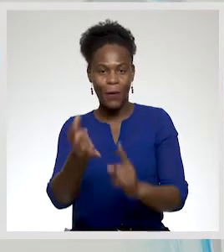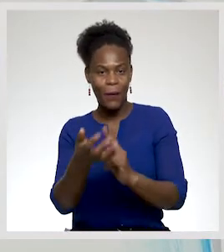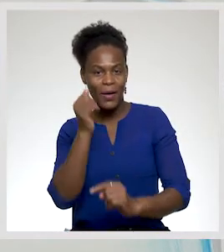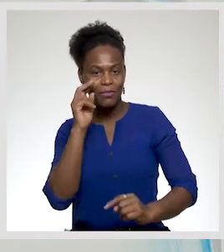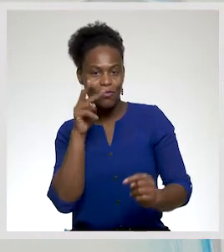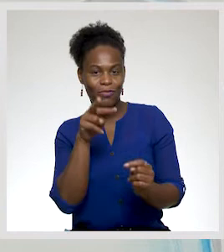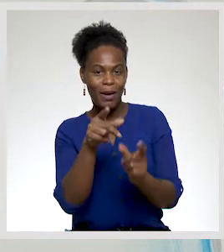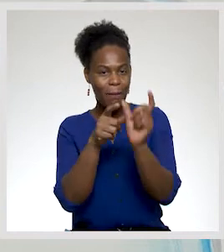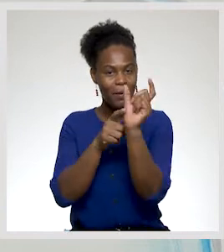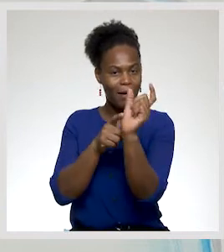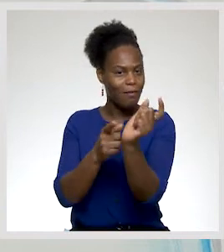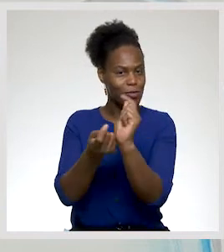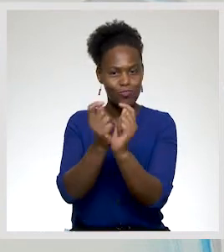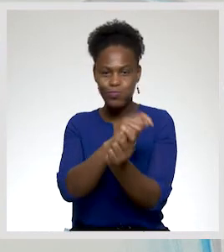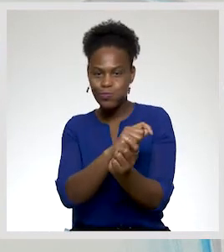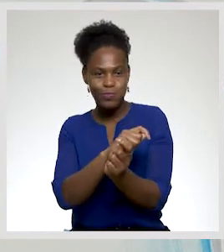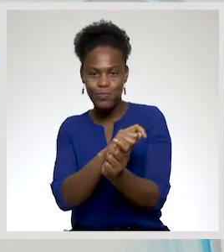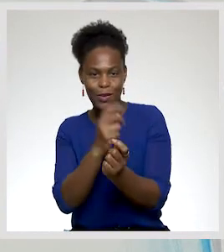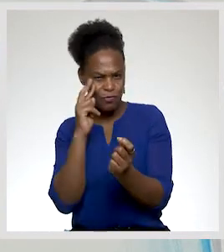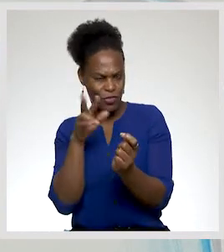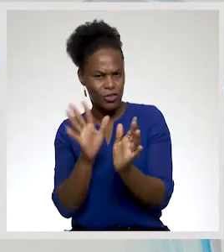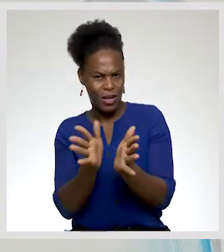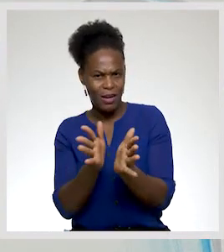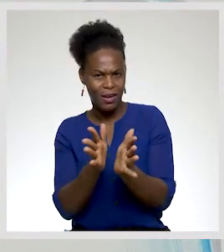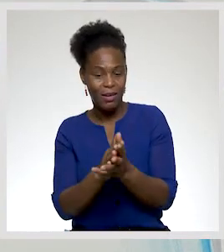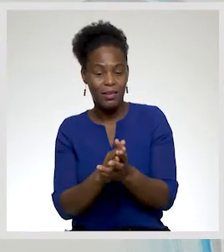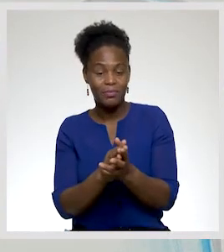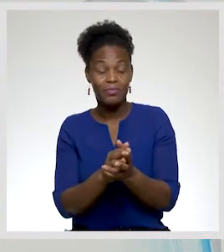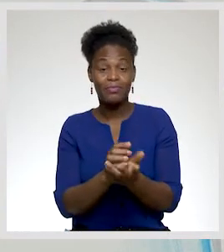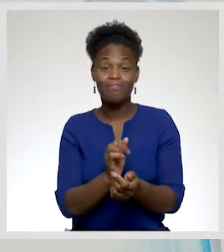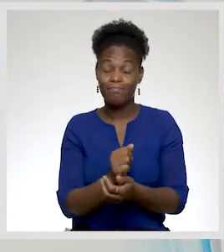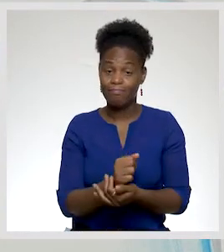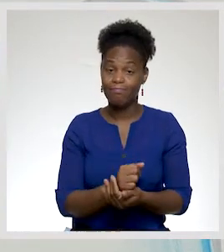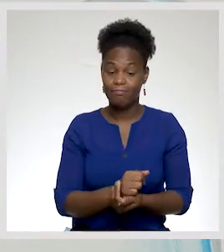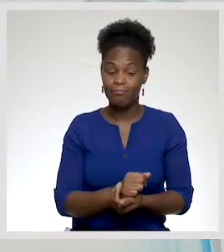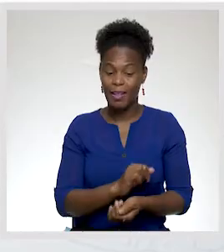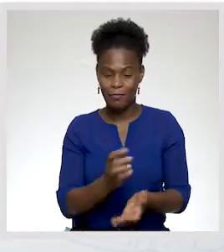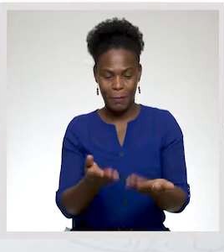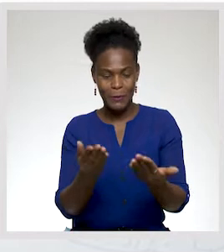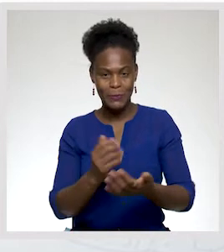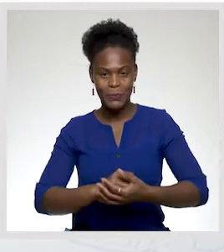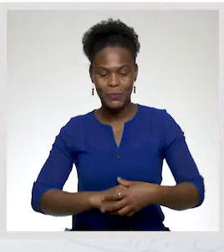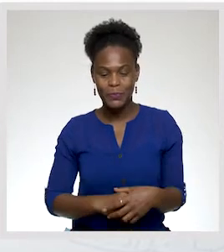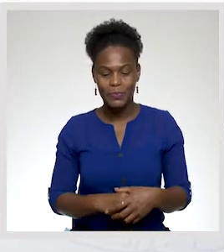Conseguiram identificar as palavras que não mudam? Vou certificar, meninos. Vamos